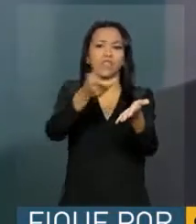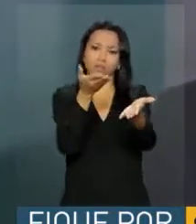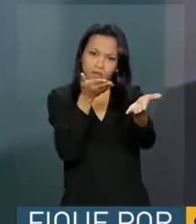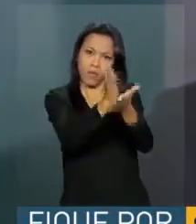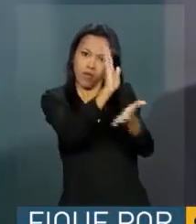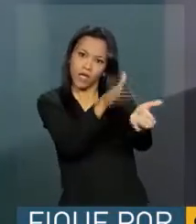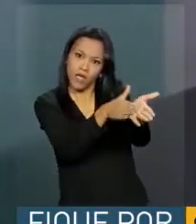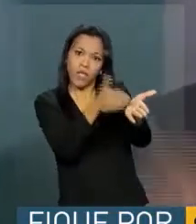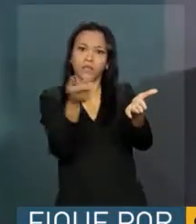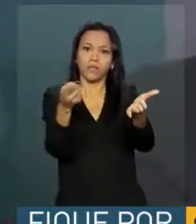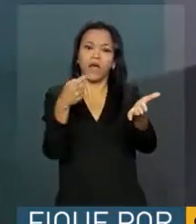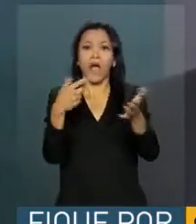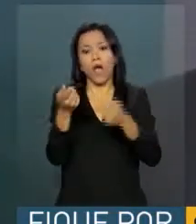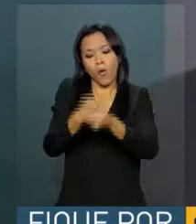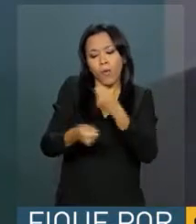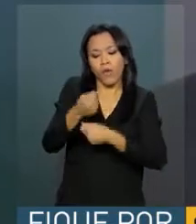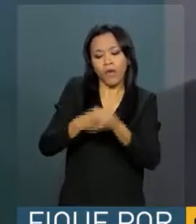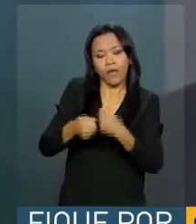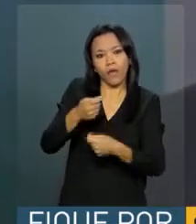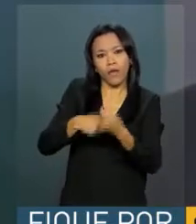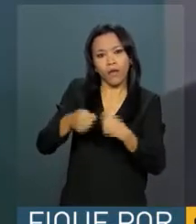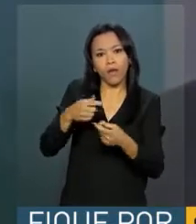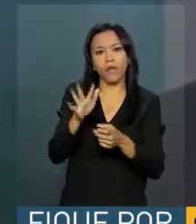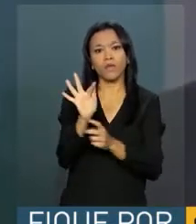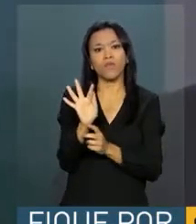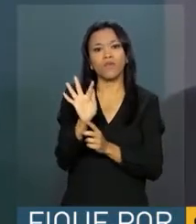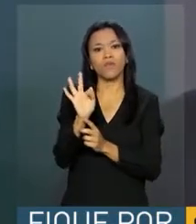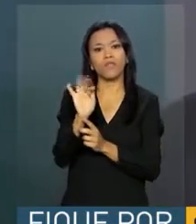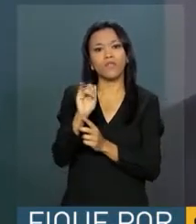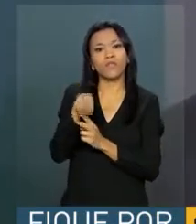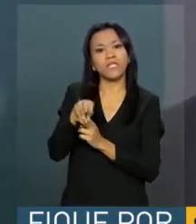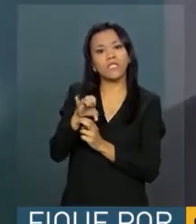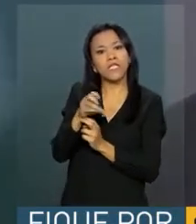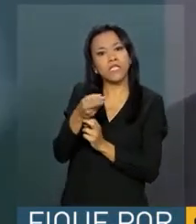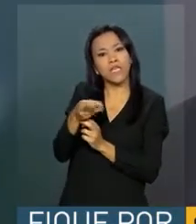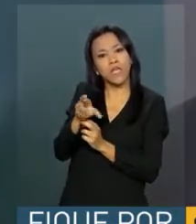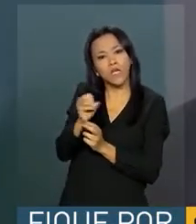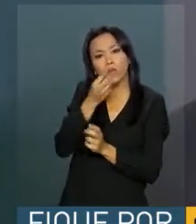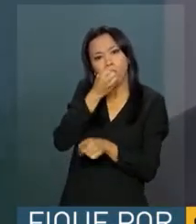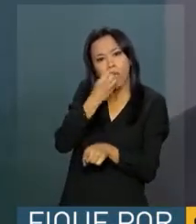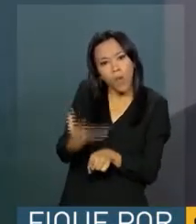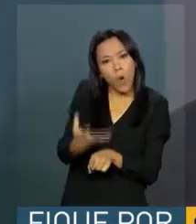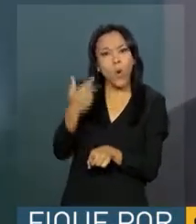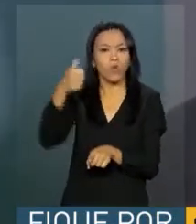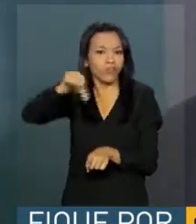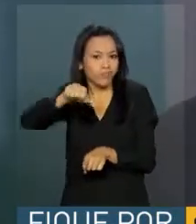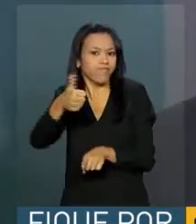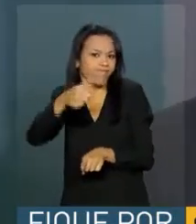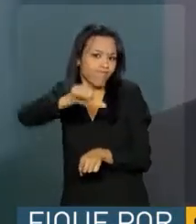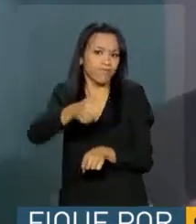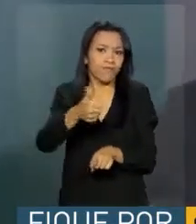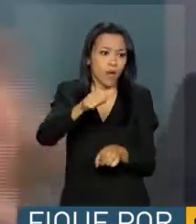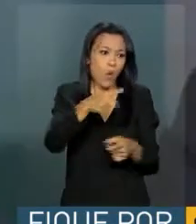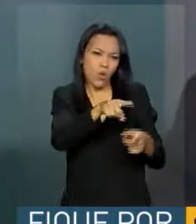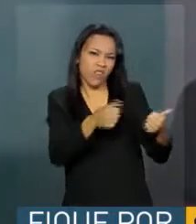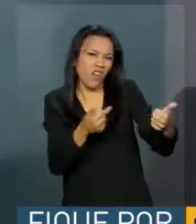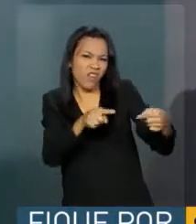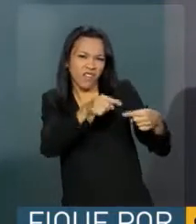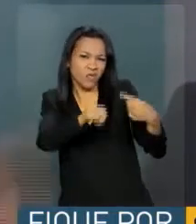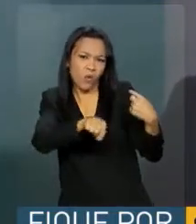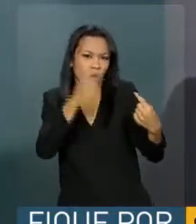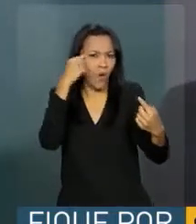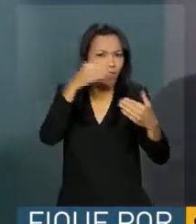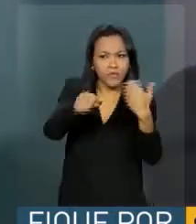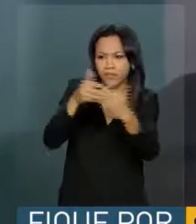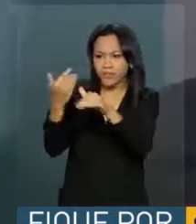Não, o mercado financeiro está bom, imposto de renda não, outro não. Imposto de renda mais alta sim, mais baixa não, outro não, esse também